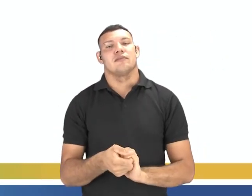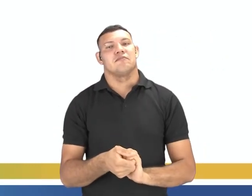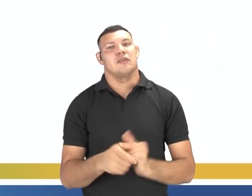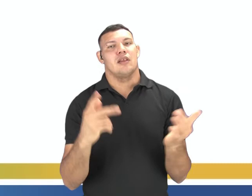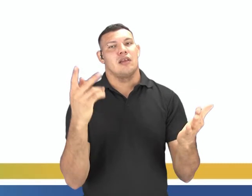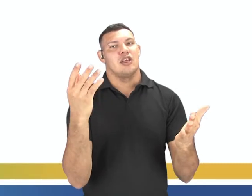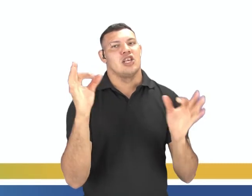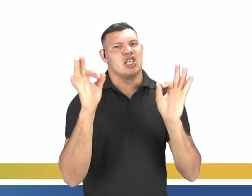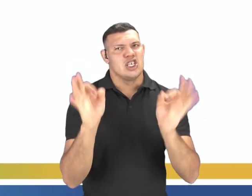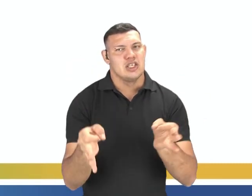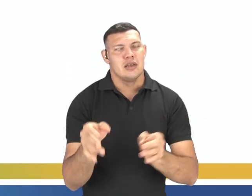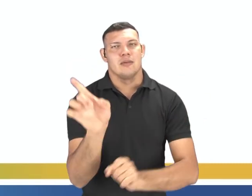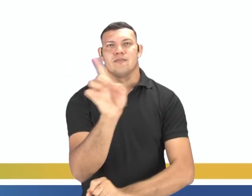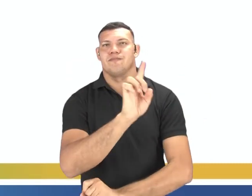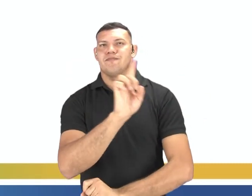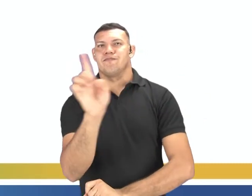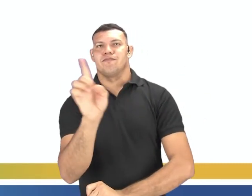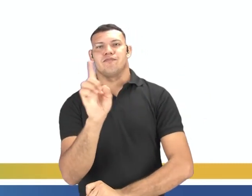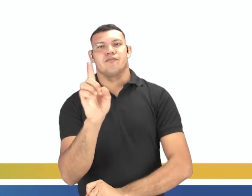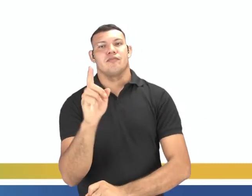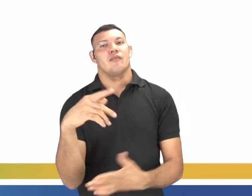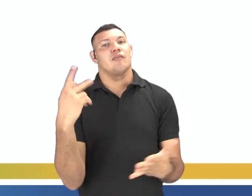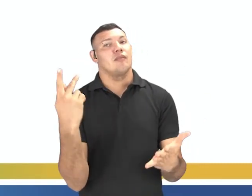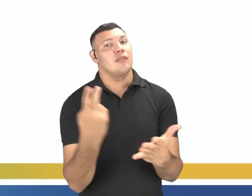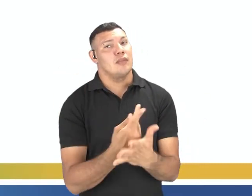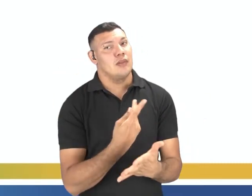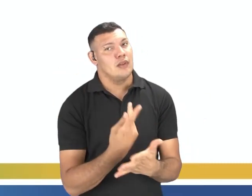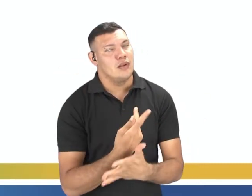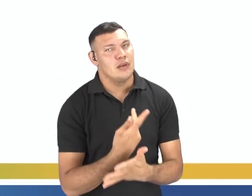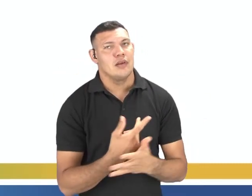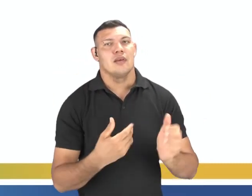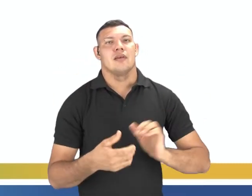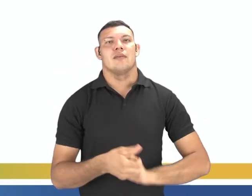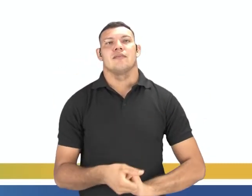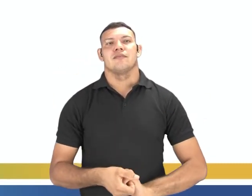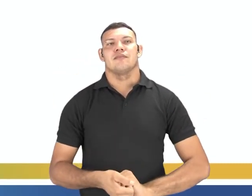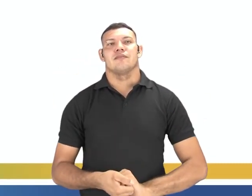correta, mas eu peço a palavra que está incorreta.